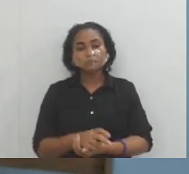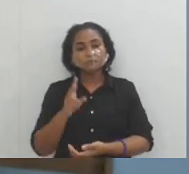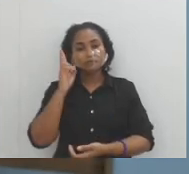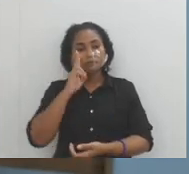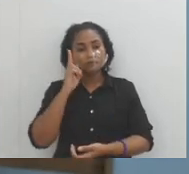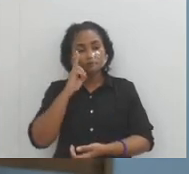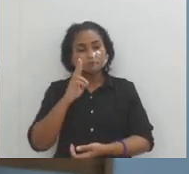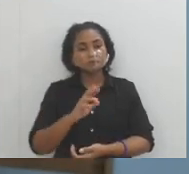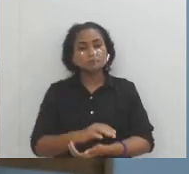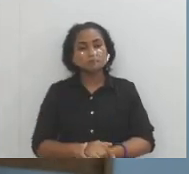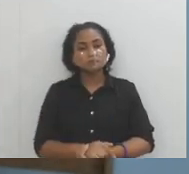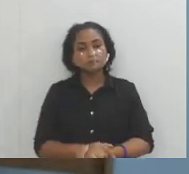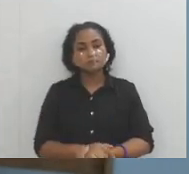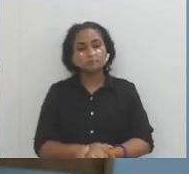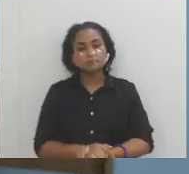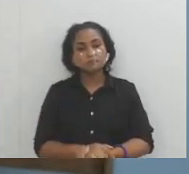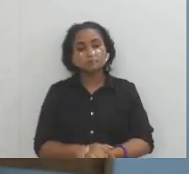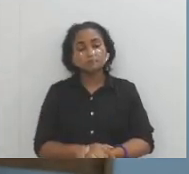Lembrando o seguinte,